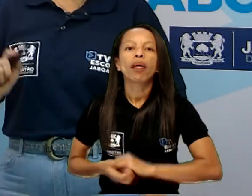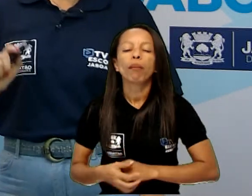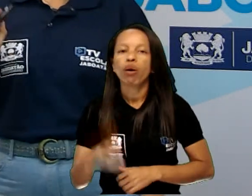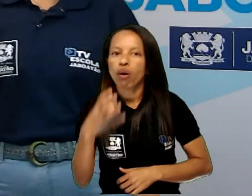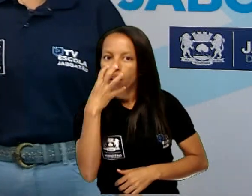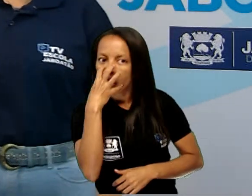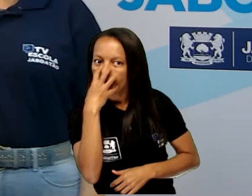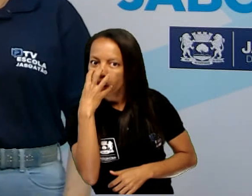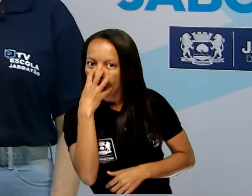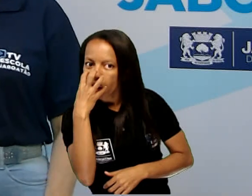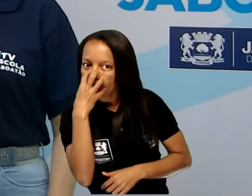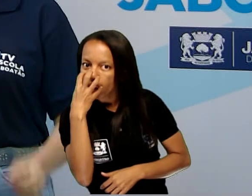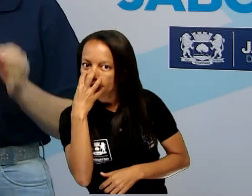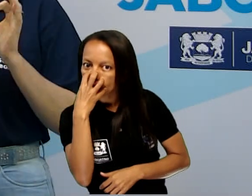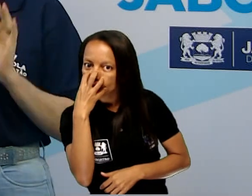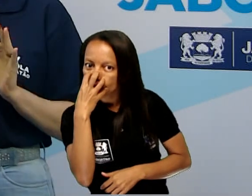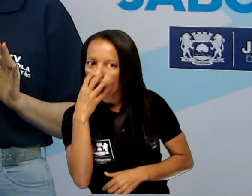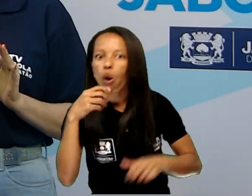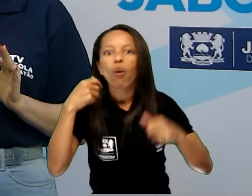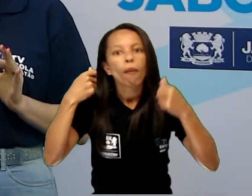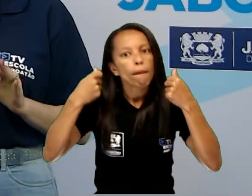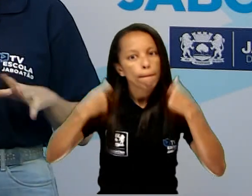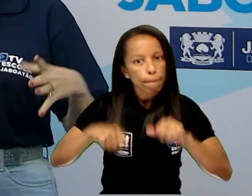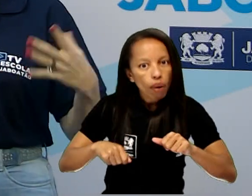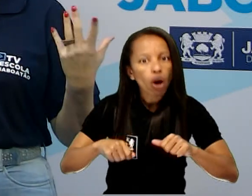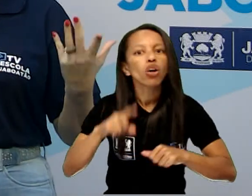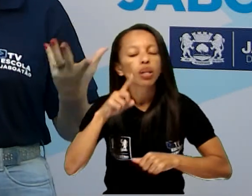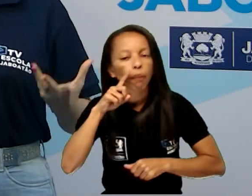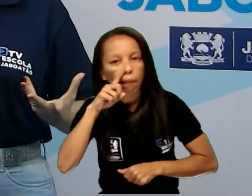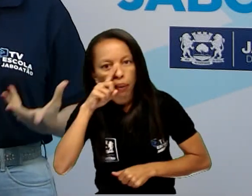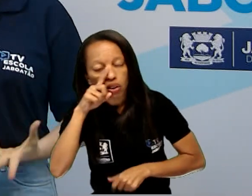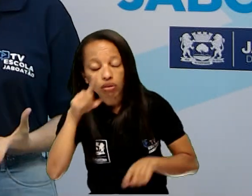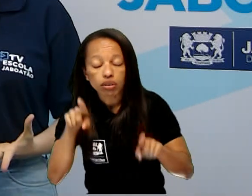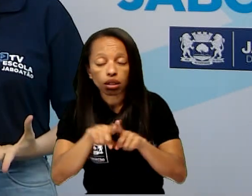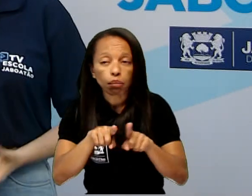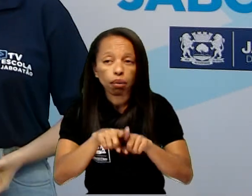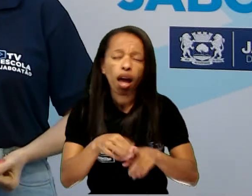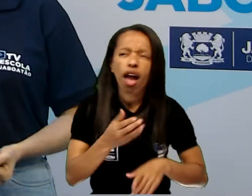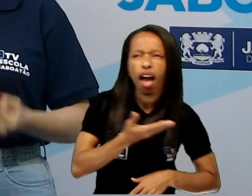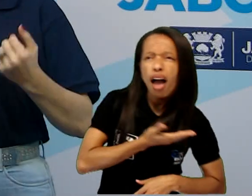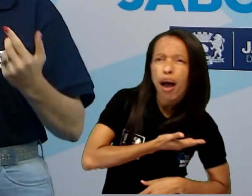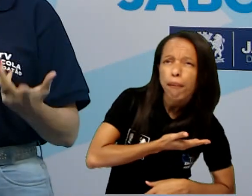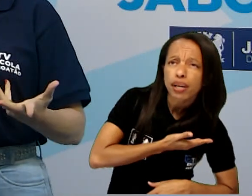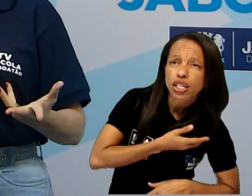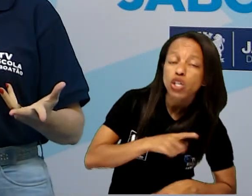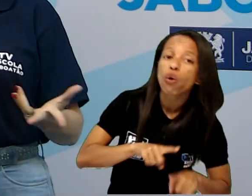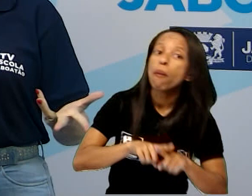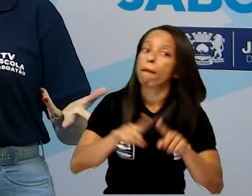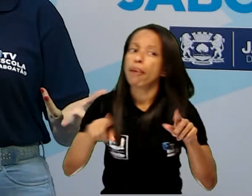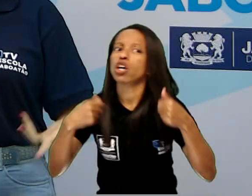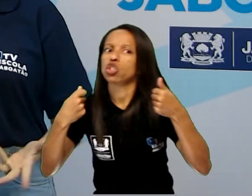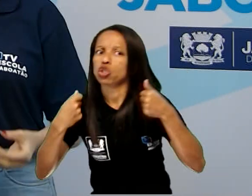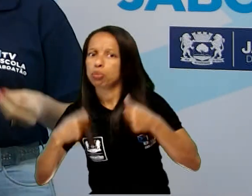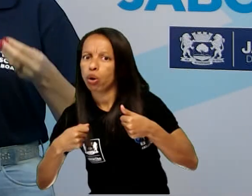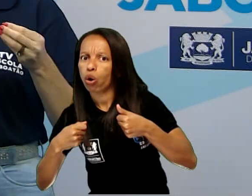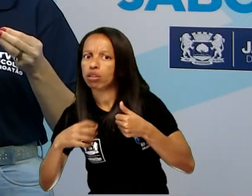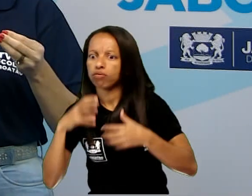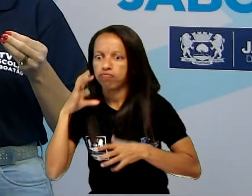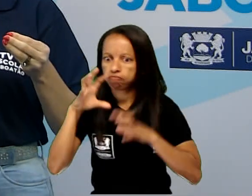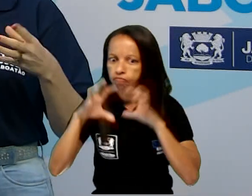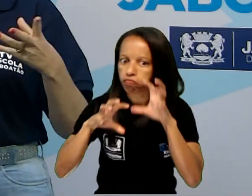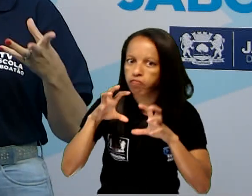Cachorro. Cachorro, ele pode ser perigoso, por mais amiguinho que ele seja, ele pode te estranhar em algum momento